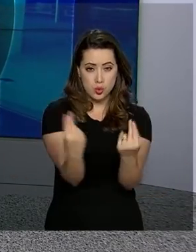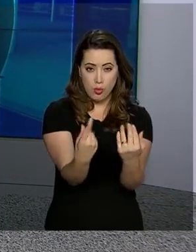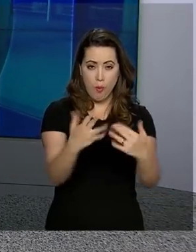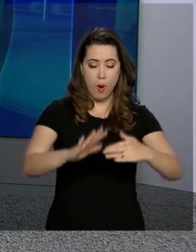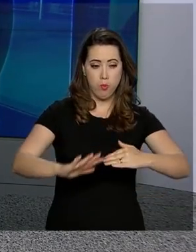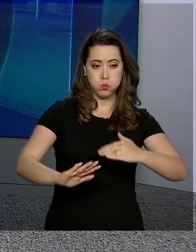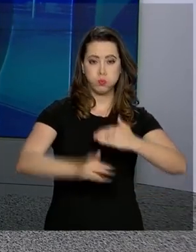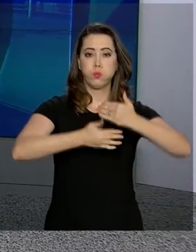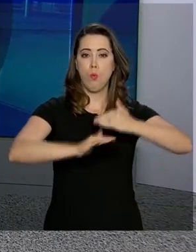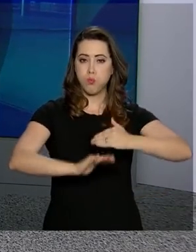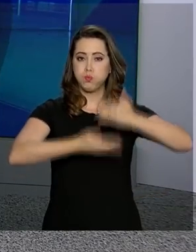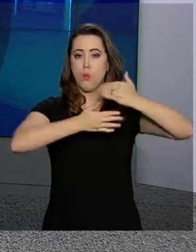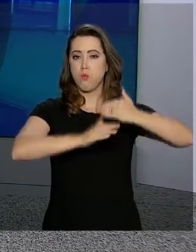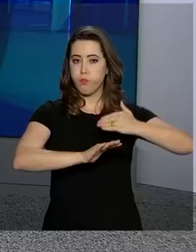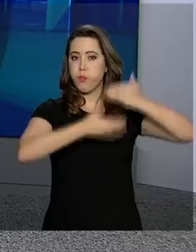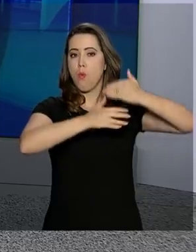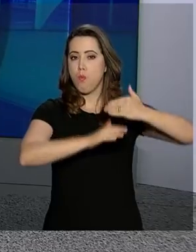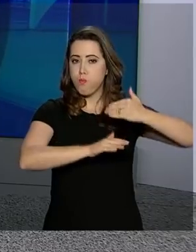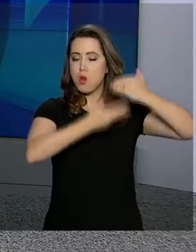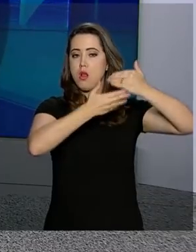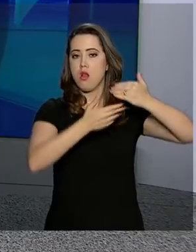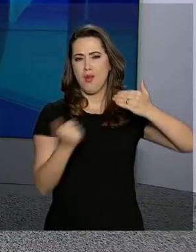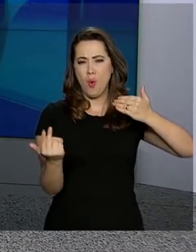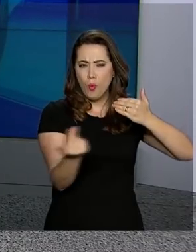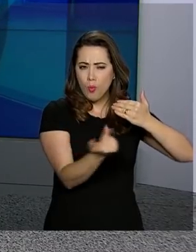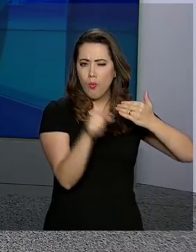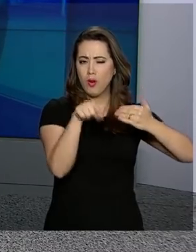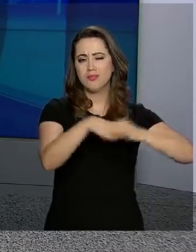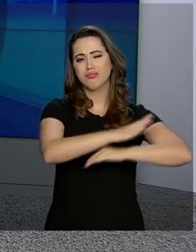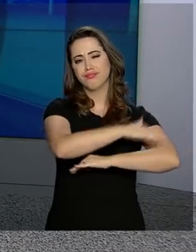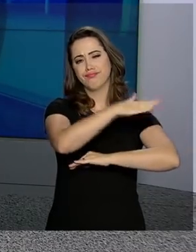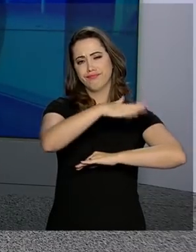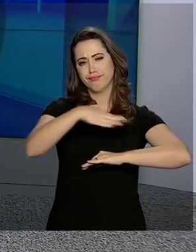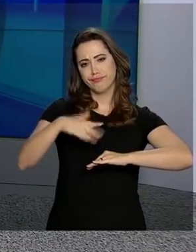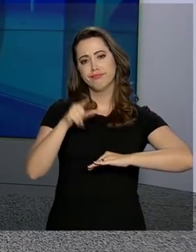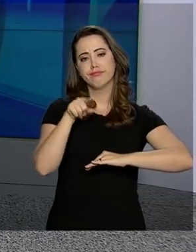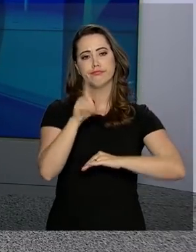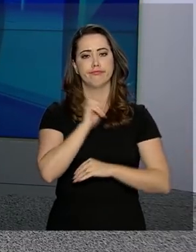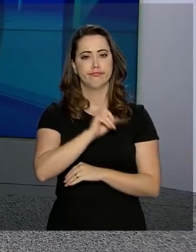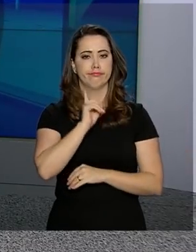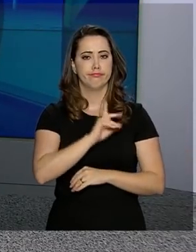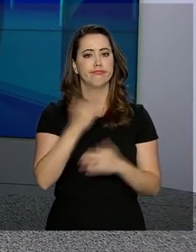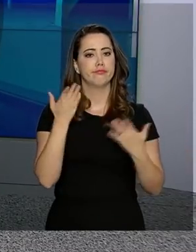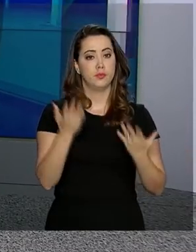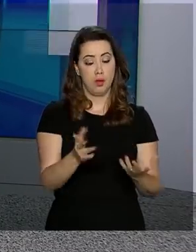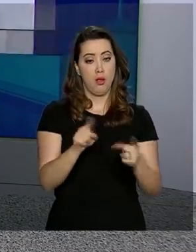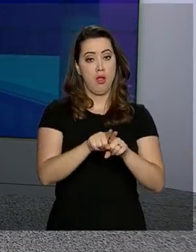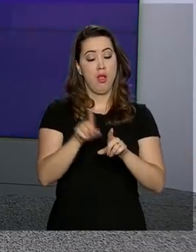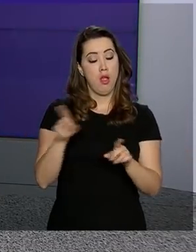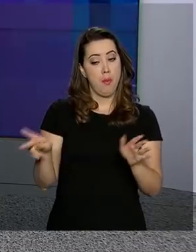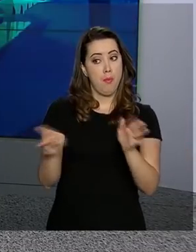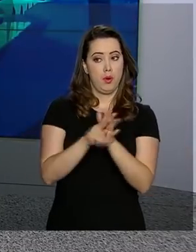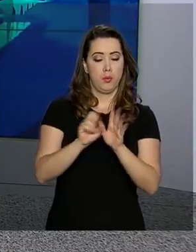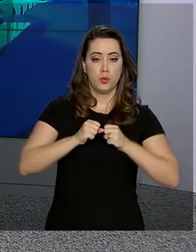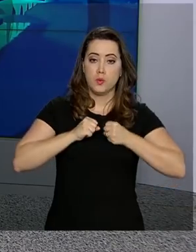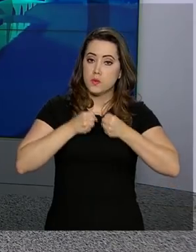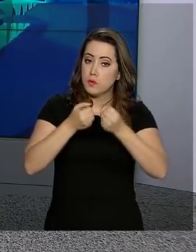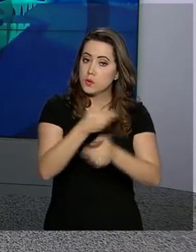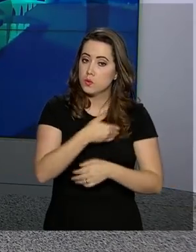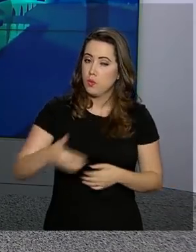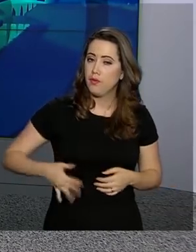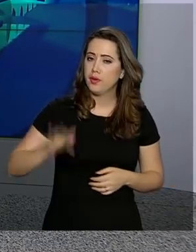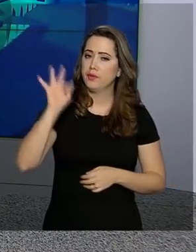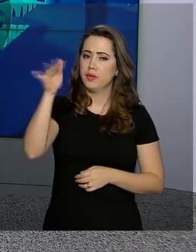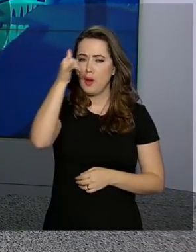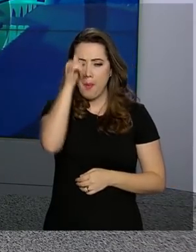construídas pelo método de alteamento a montante, semelhante à que rompeu em Minas Gerais, fazem parte do esforço do